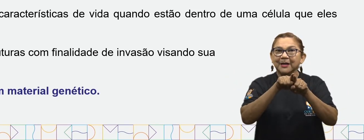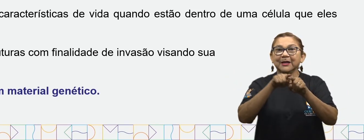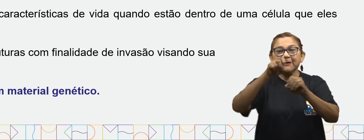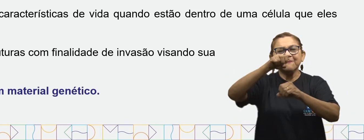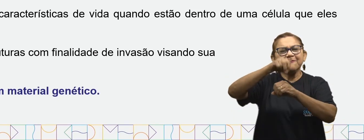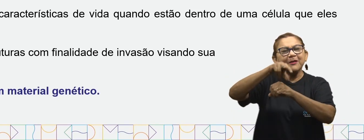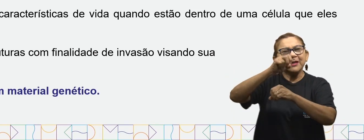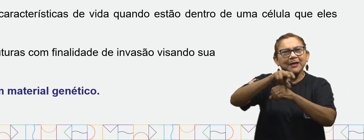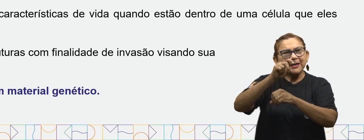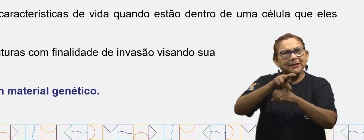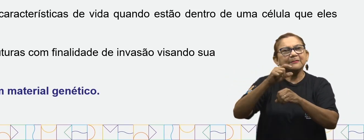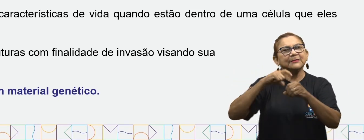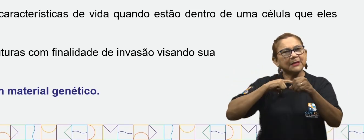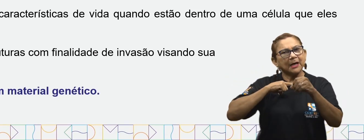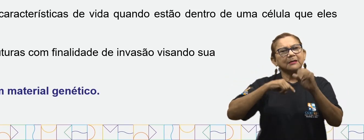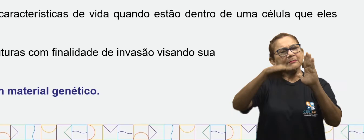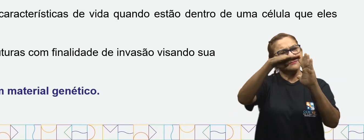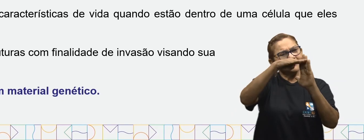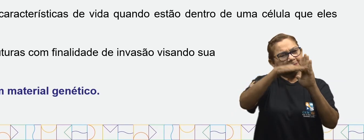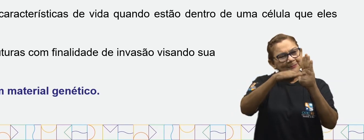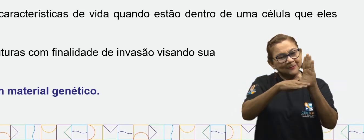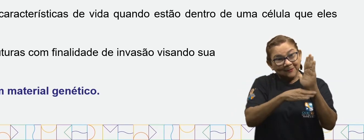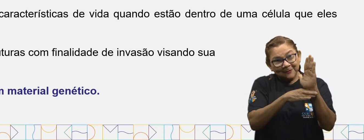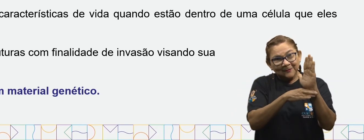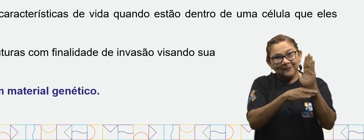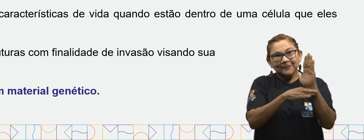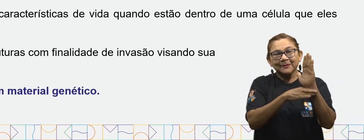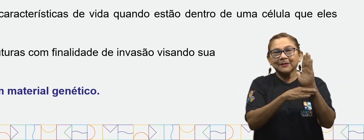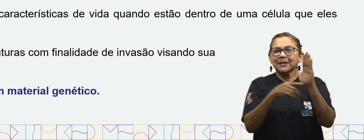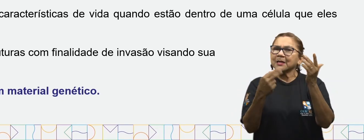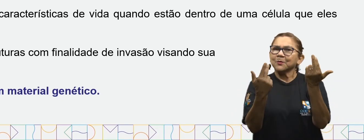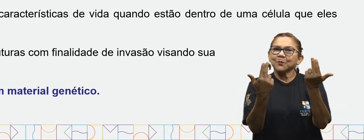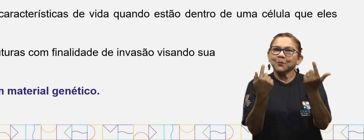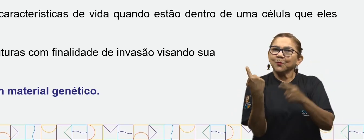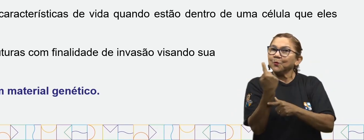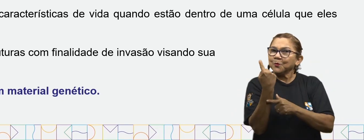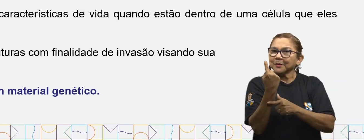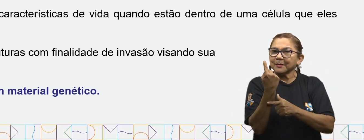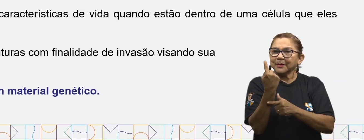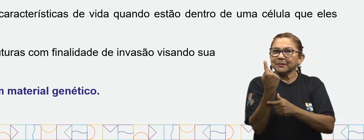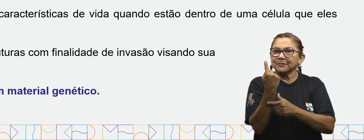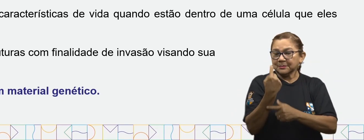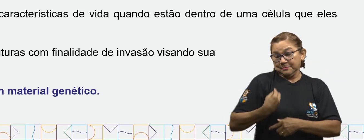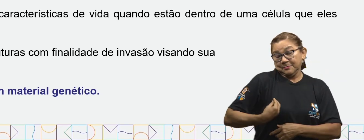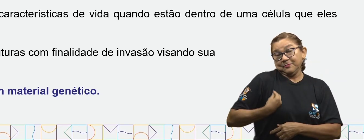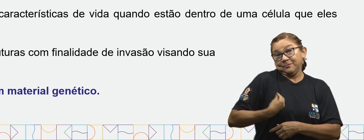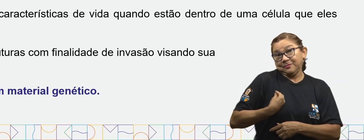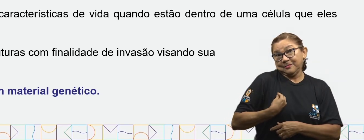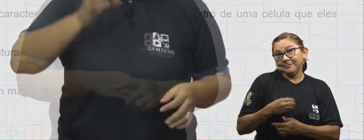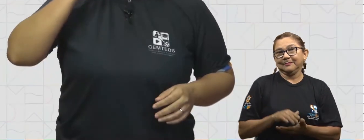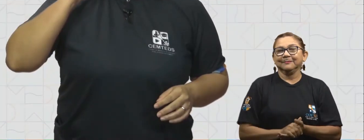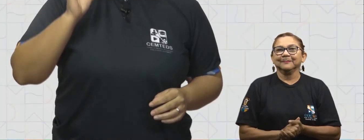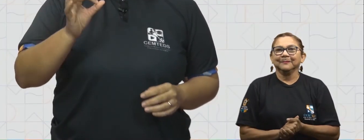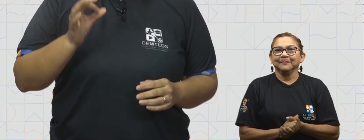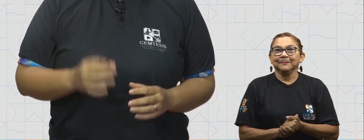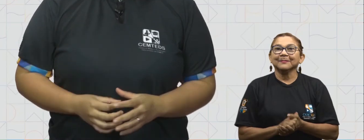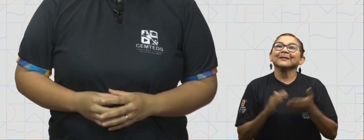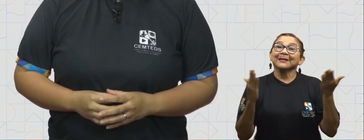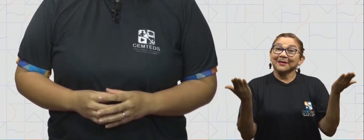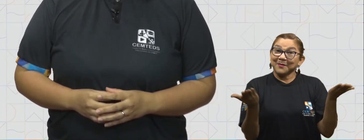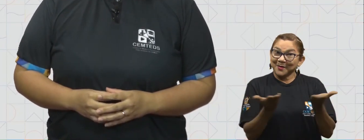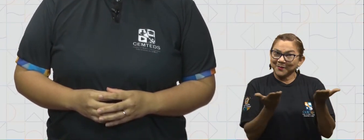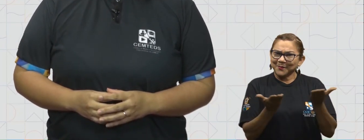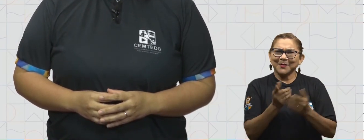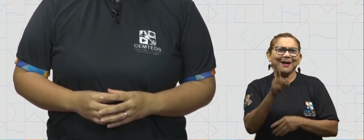com finalidade de invasão, visando unicamente a sua sobrevivência. Agora